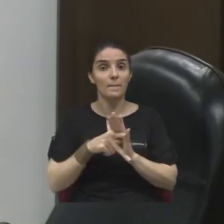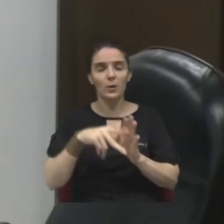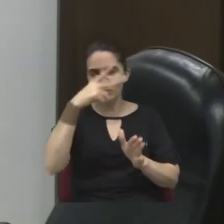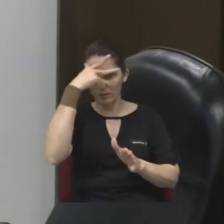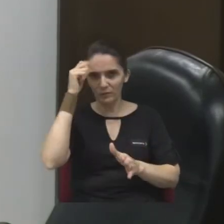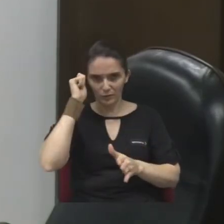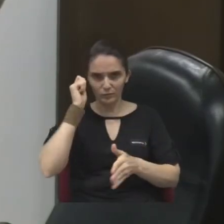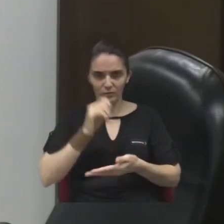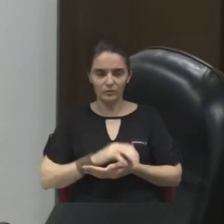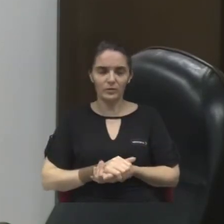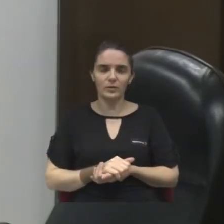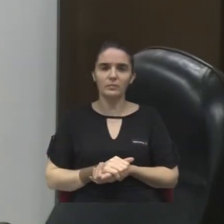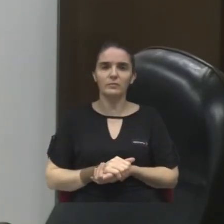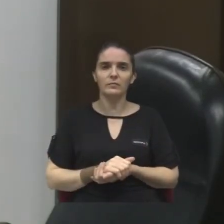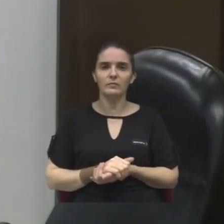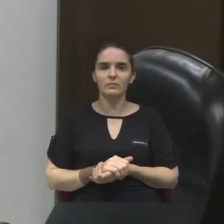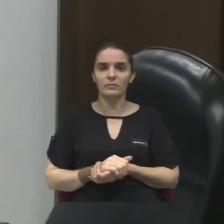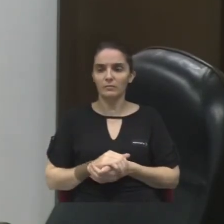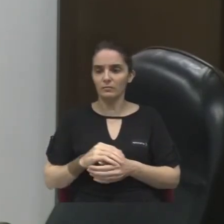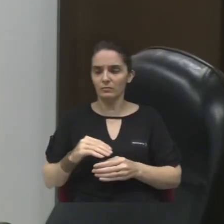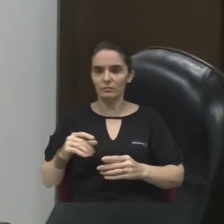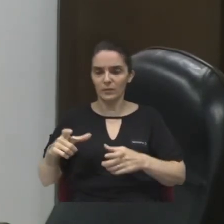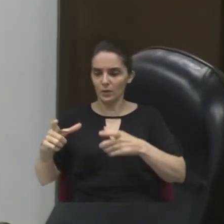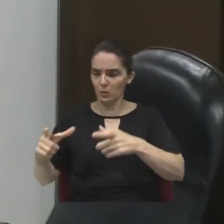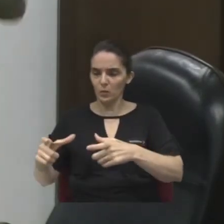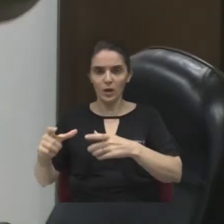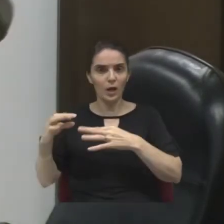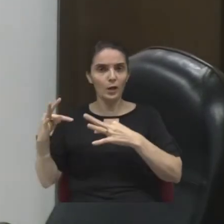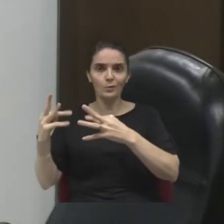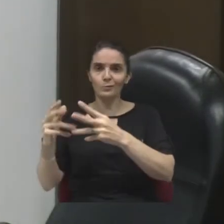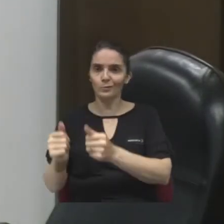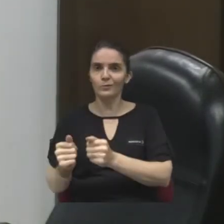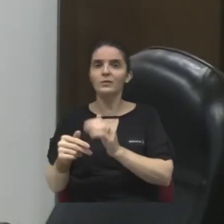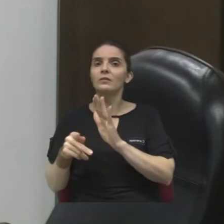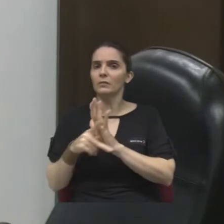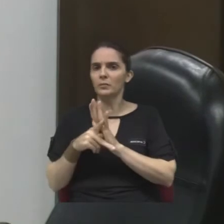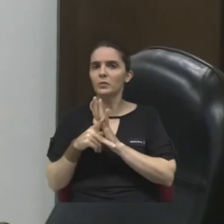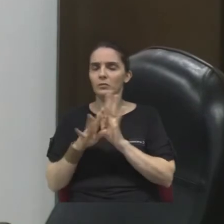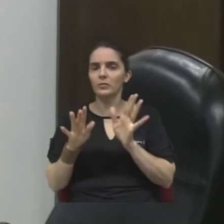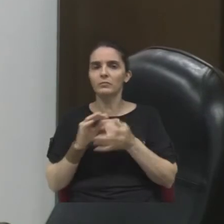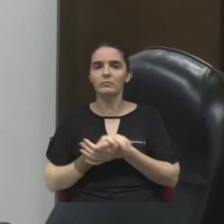aquele galpão inteiro era referente a isso. Entendo a preocupação